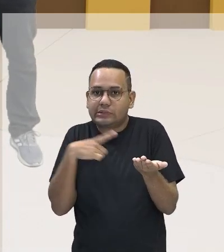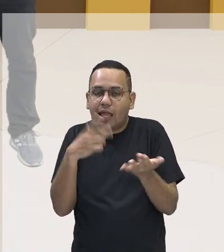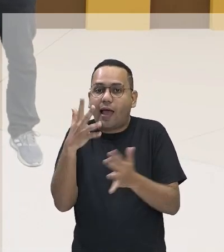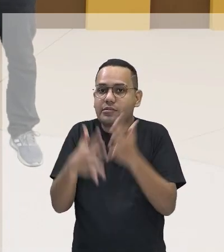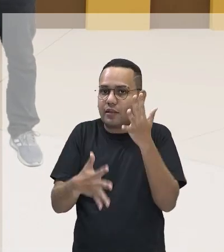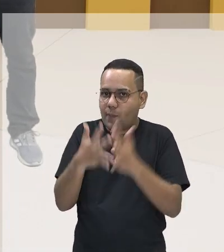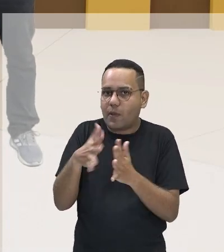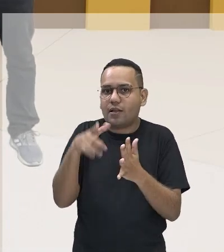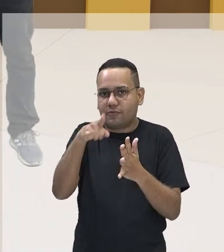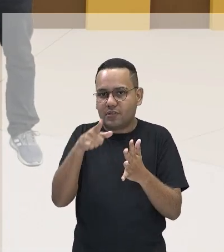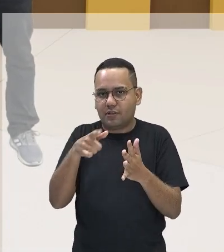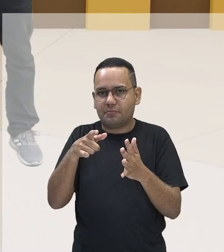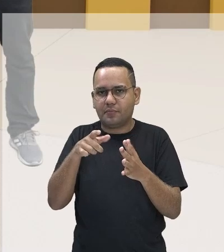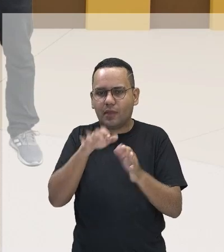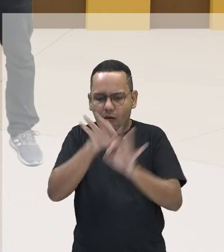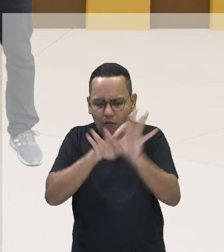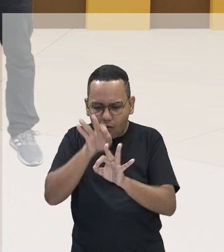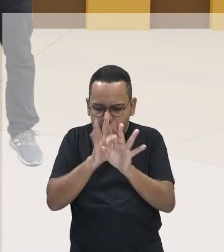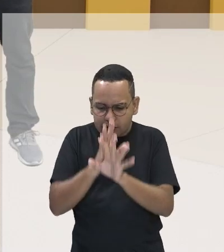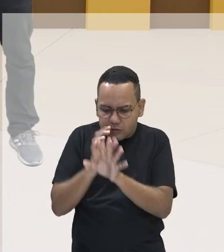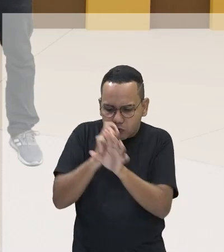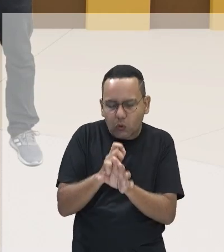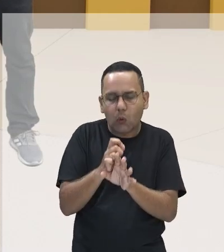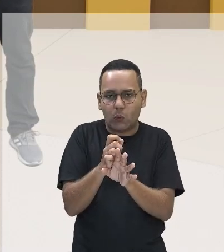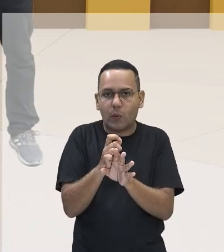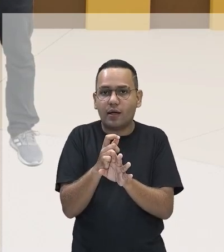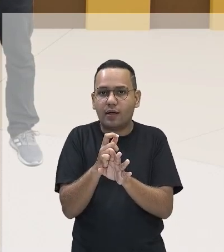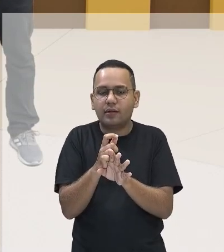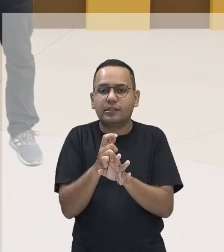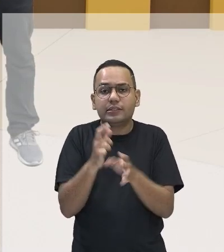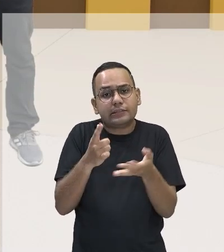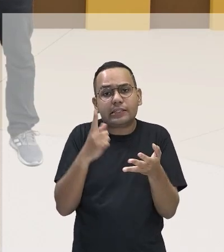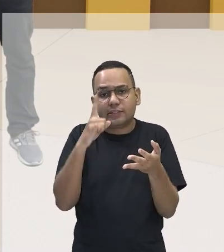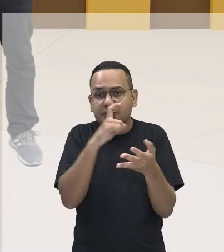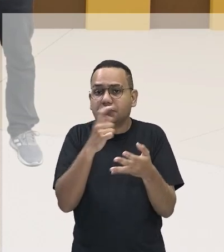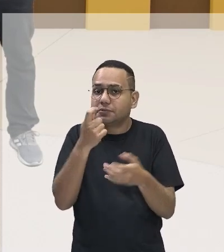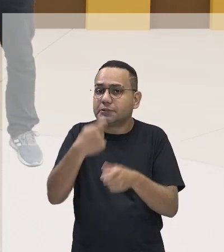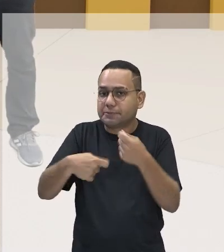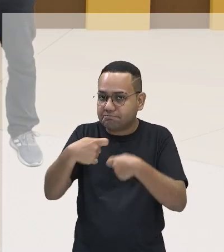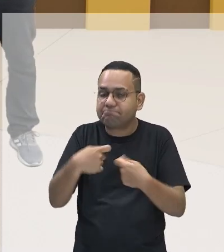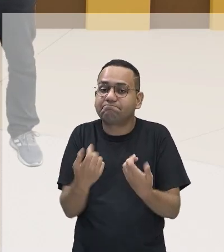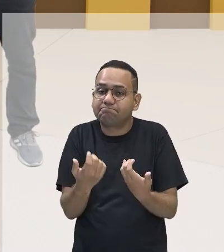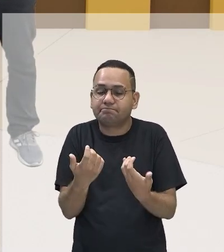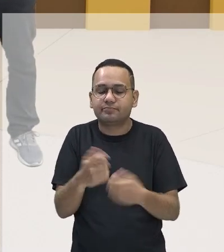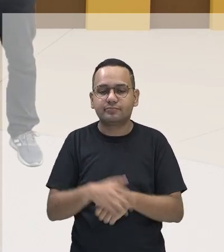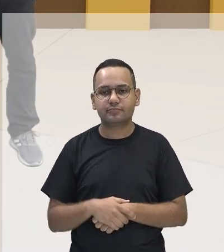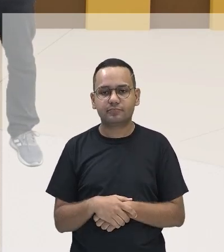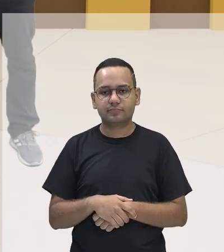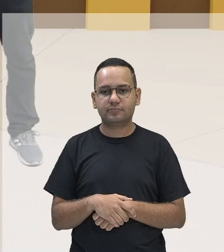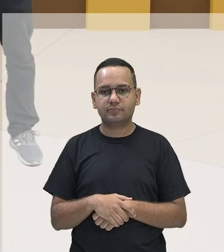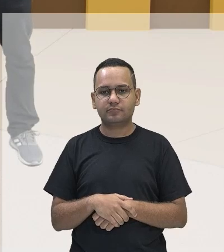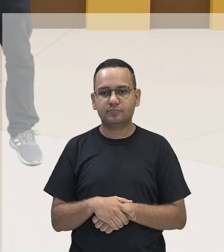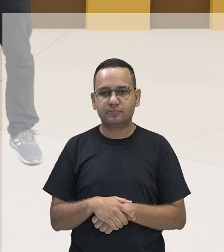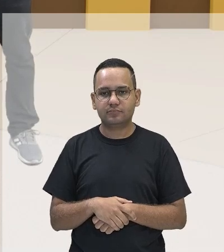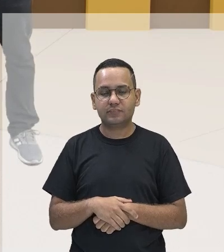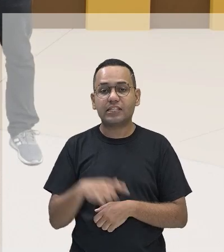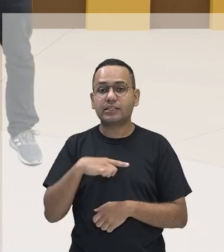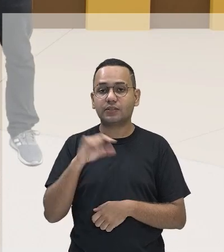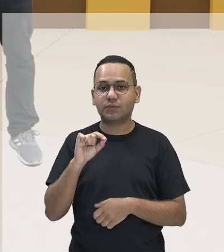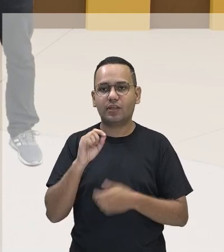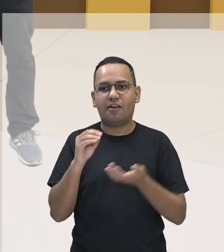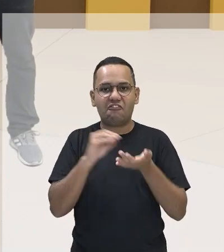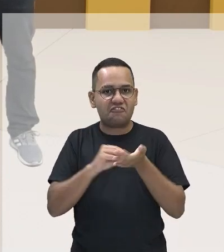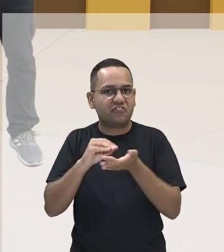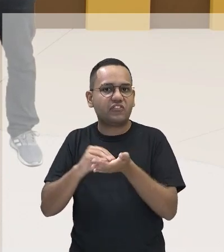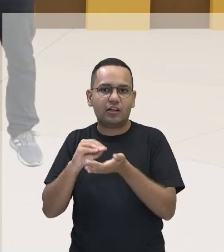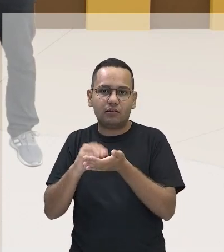seu orçamento, né? Ali mensal, né? Acaba levando muito do seu orçamento ali e acaba às vezes comprometendo ali umas outras